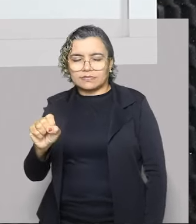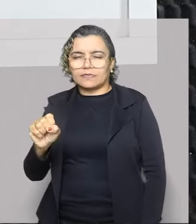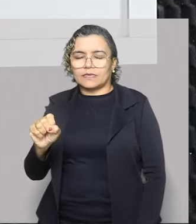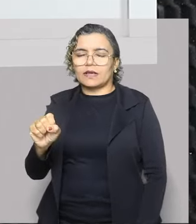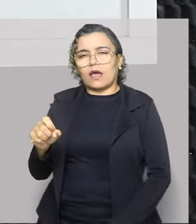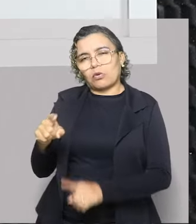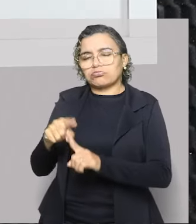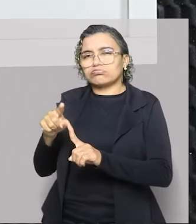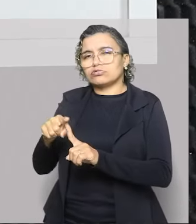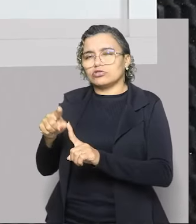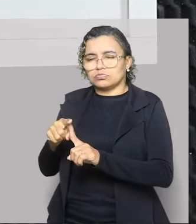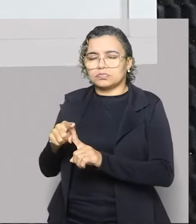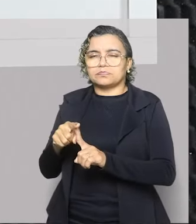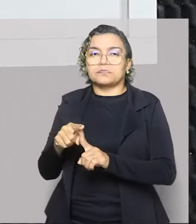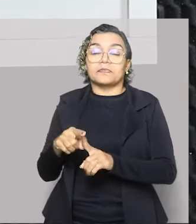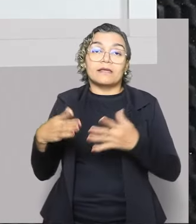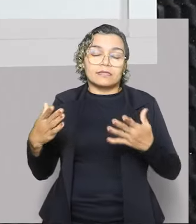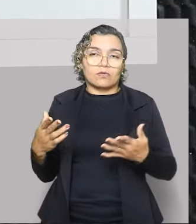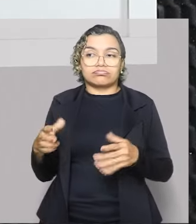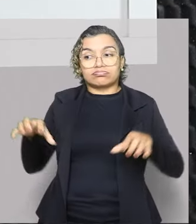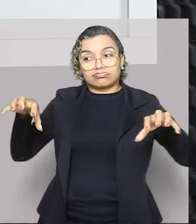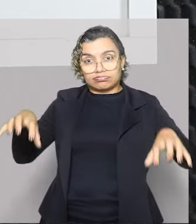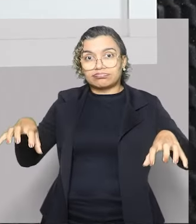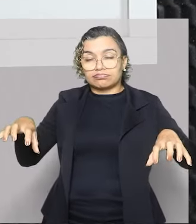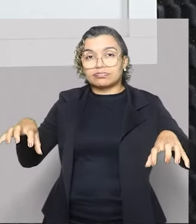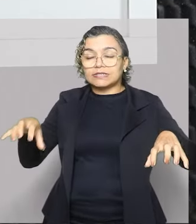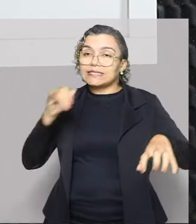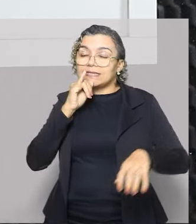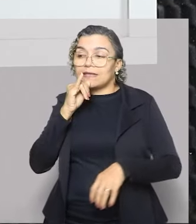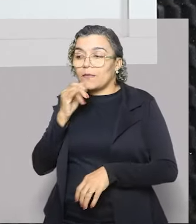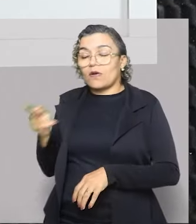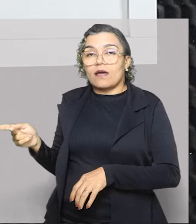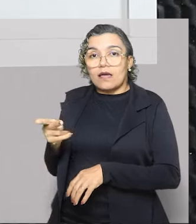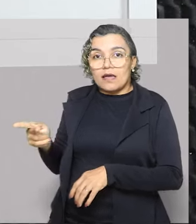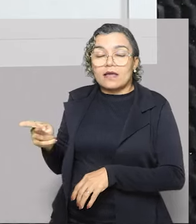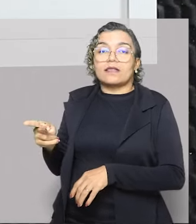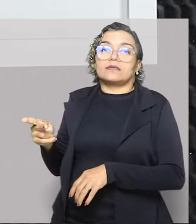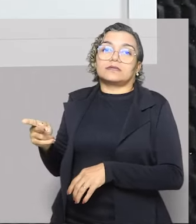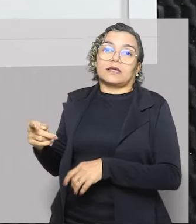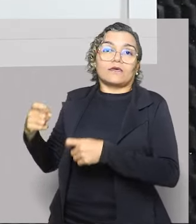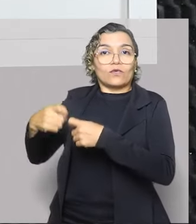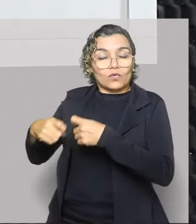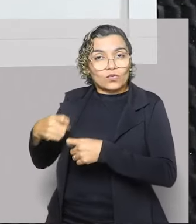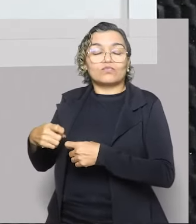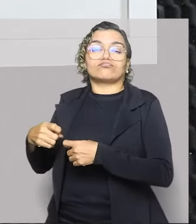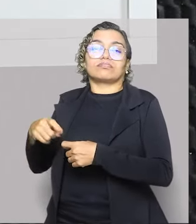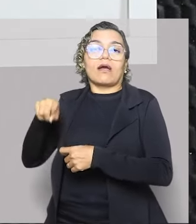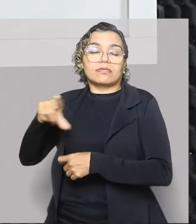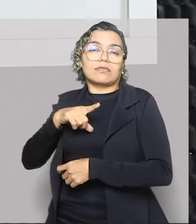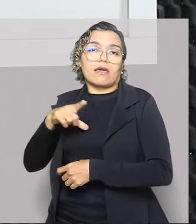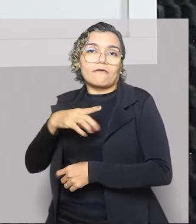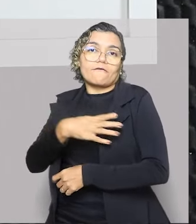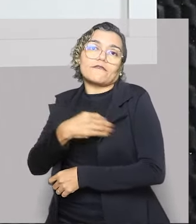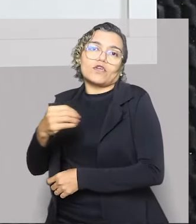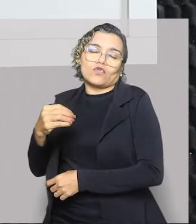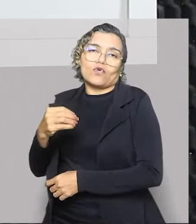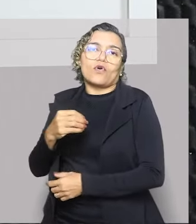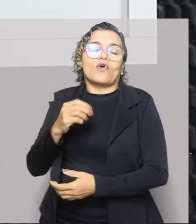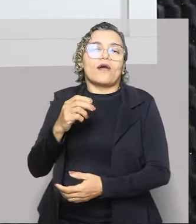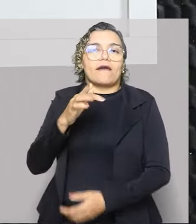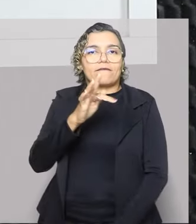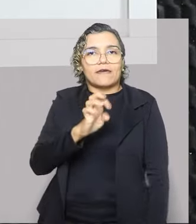espécie na Biologia então dois indivíduos que cruzam e geram descendentes férteis Tá certo bora aqui pro quadro